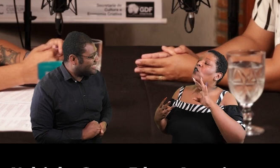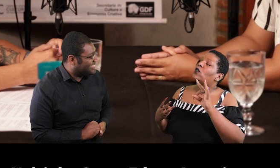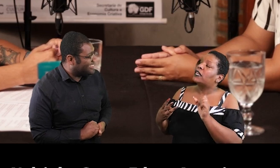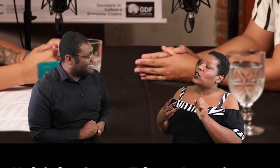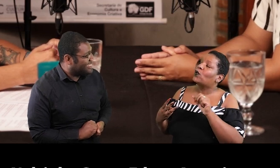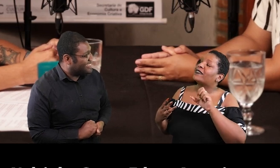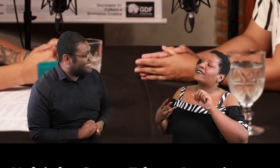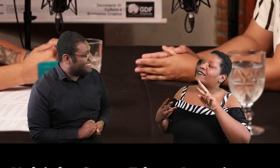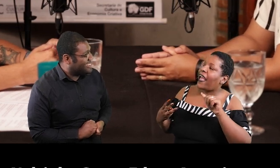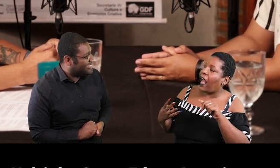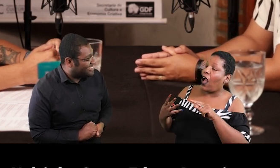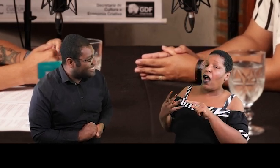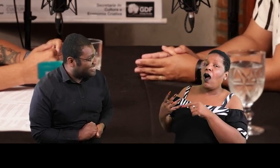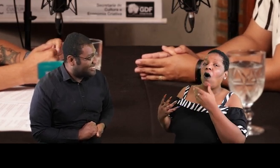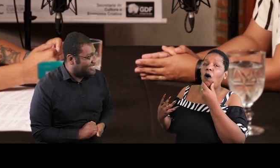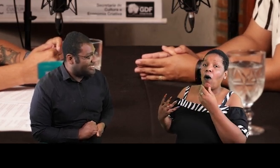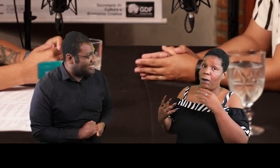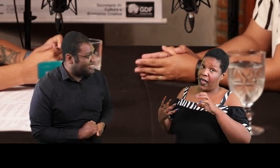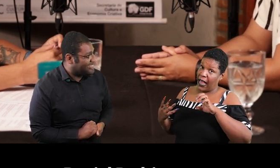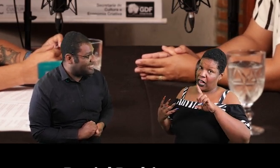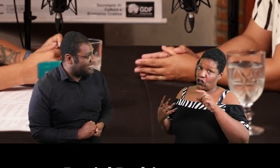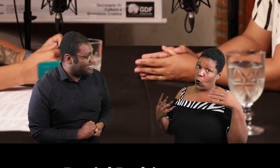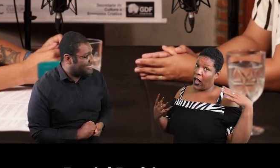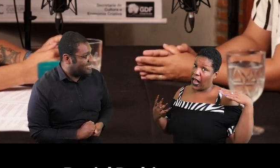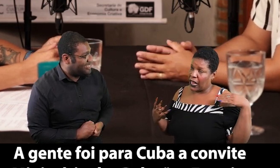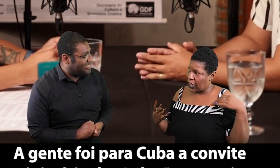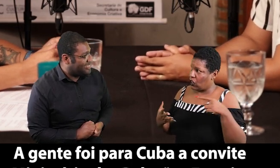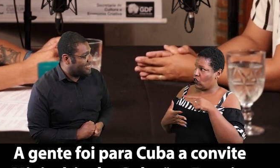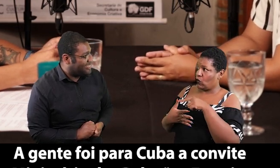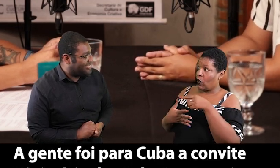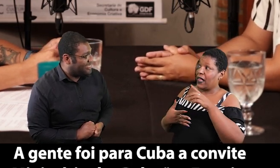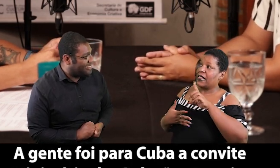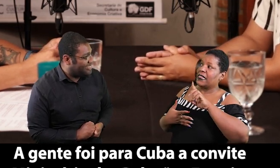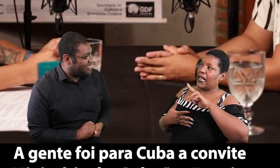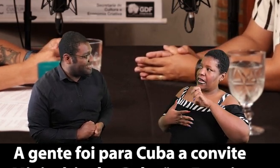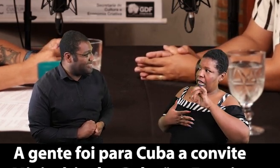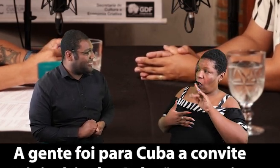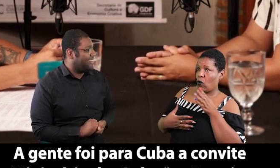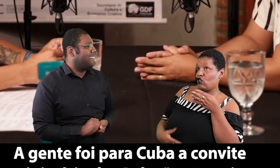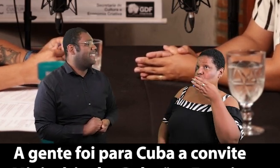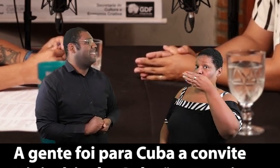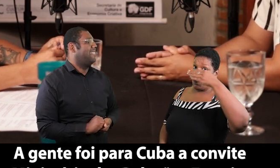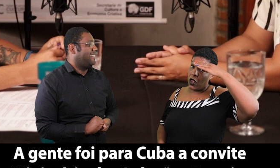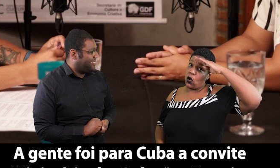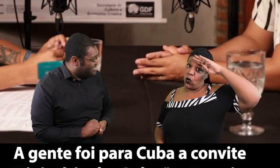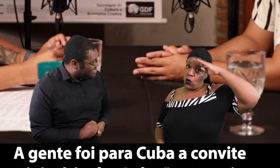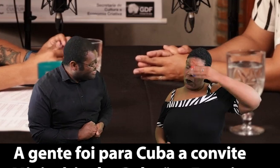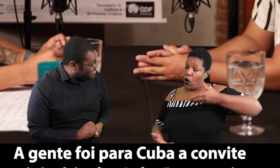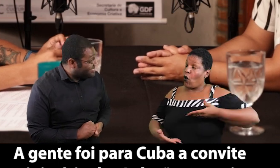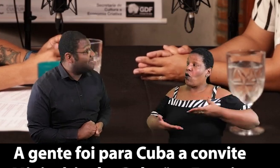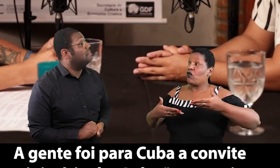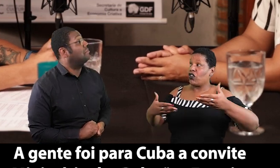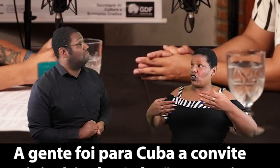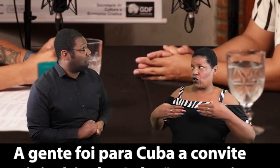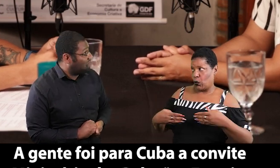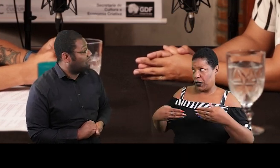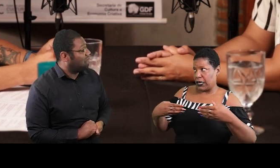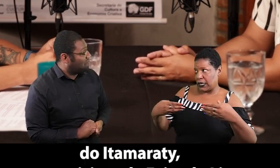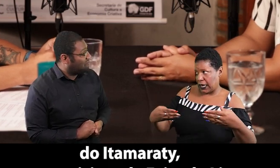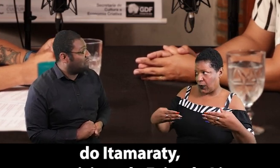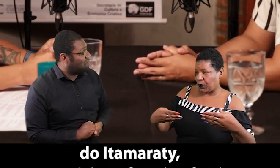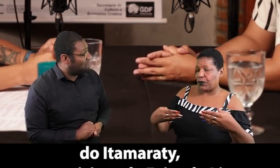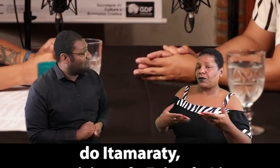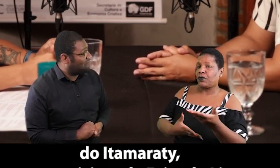Edson Arcanjo e o Daniel Rodrigues. A gente foi para Cuba, a convite do Ministério das Relações Exteriores, né?